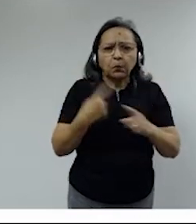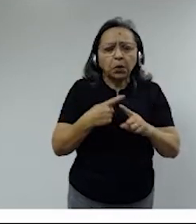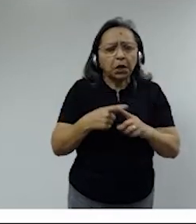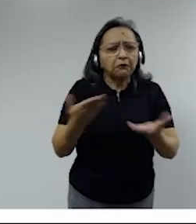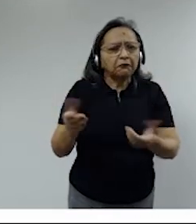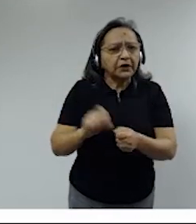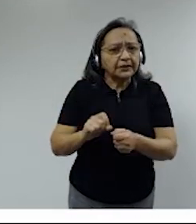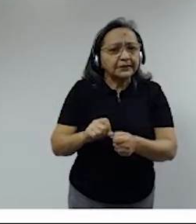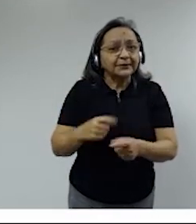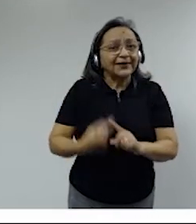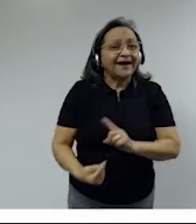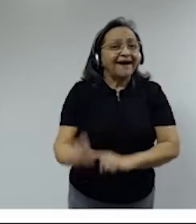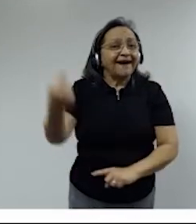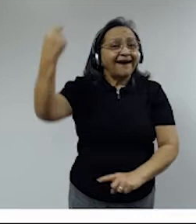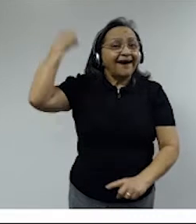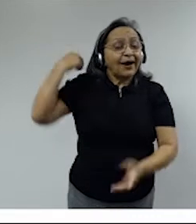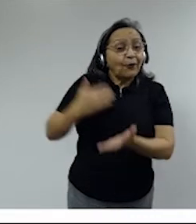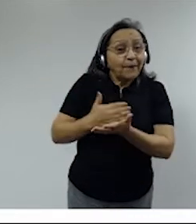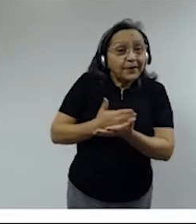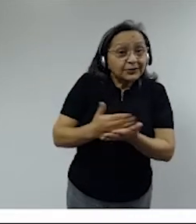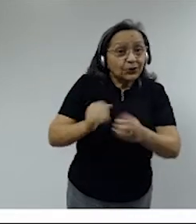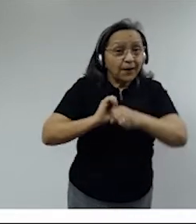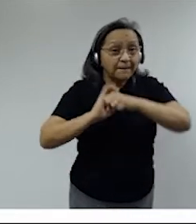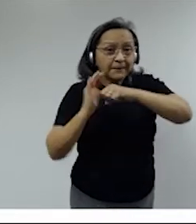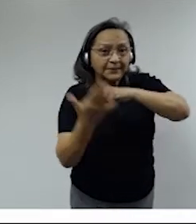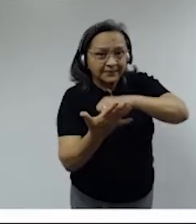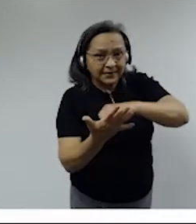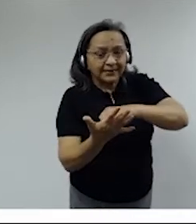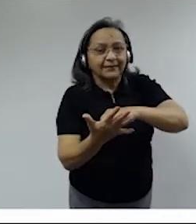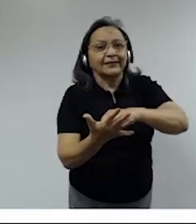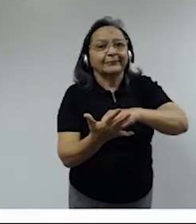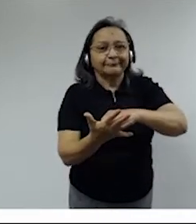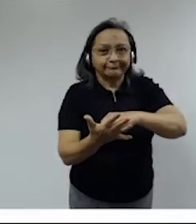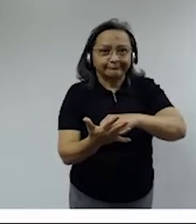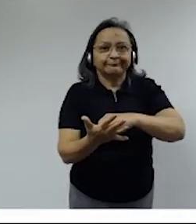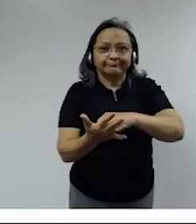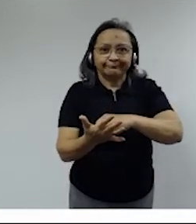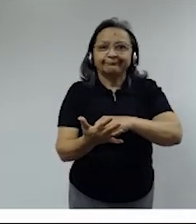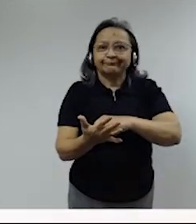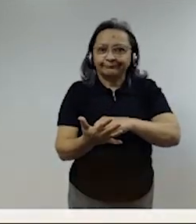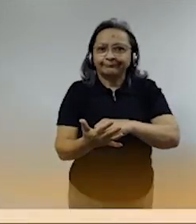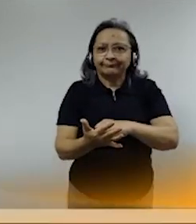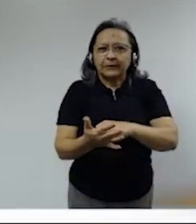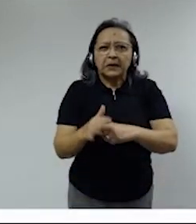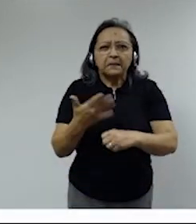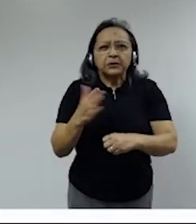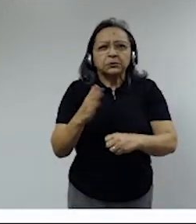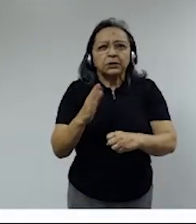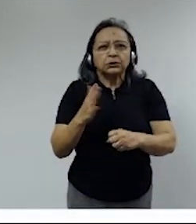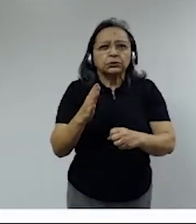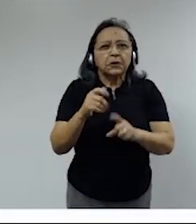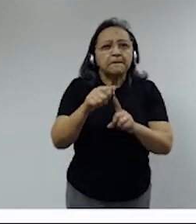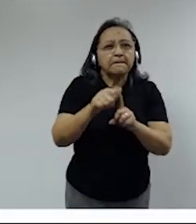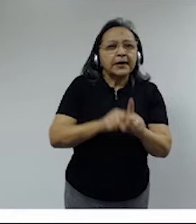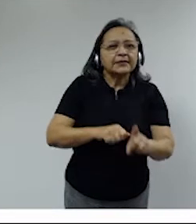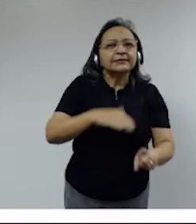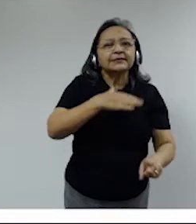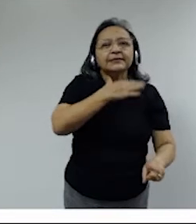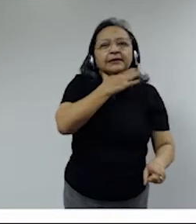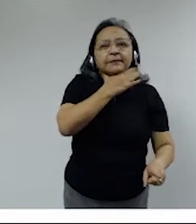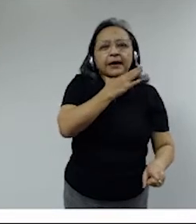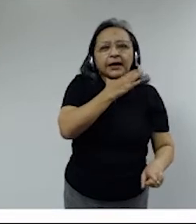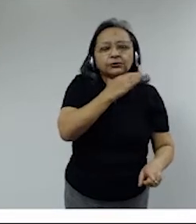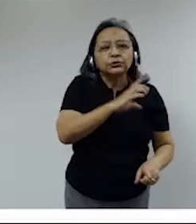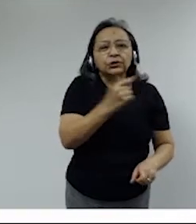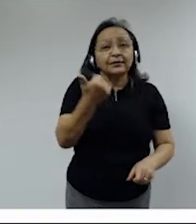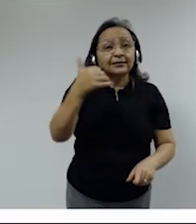Quando começou a ideia da pandemia, a questão da pandemia, e realmente, como a doutora Paula falou, lá para aquele início de março, 19